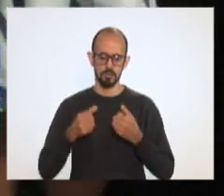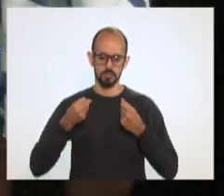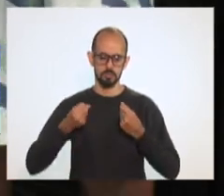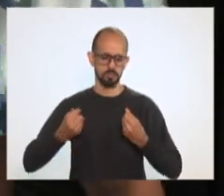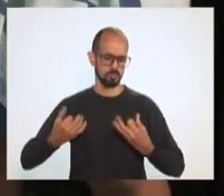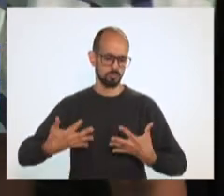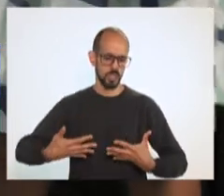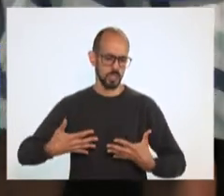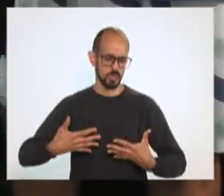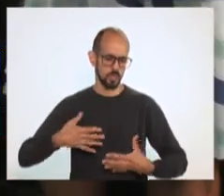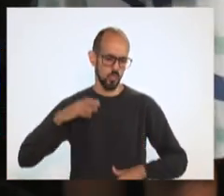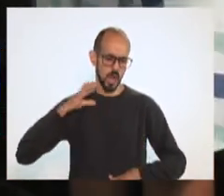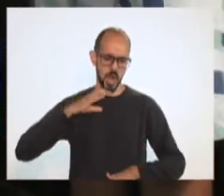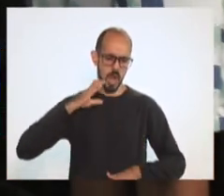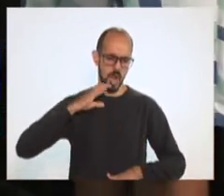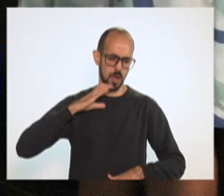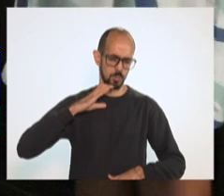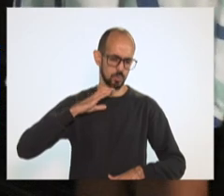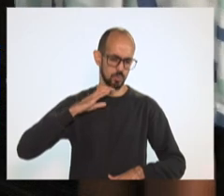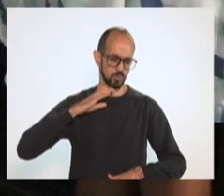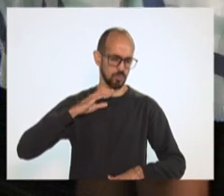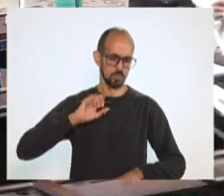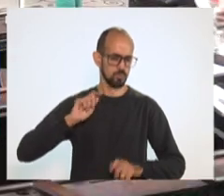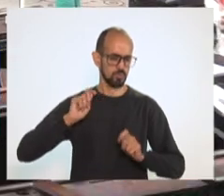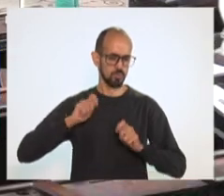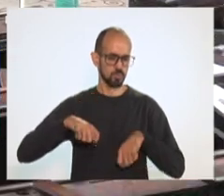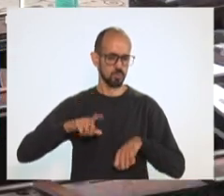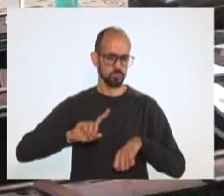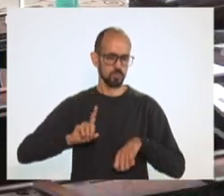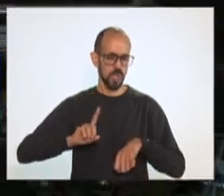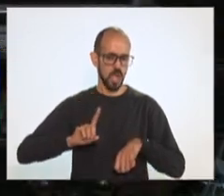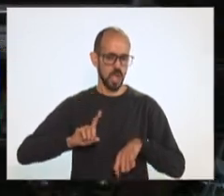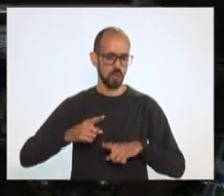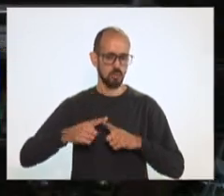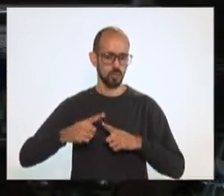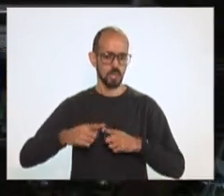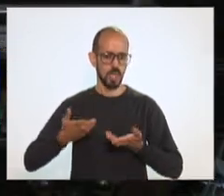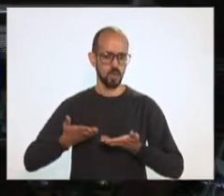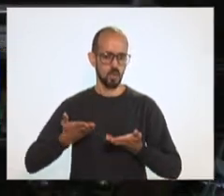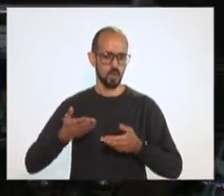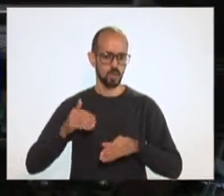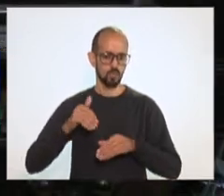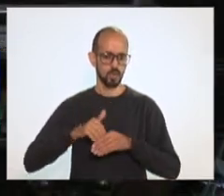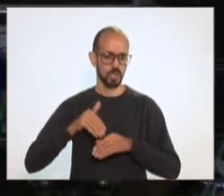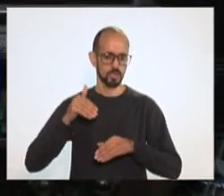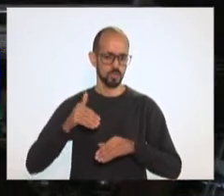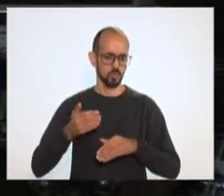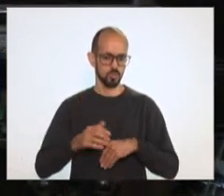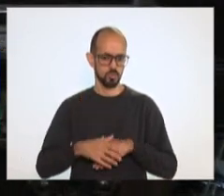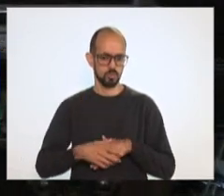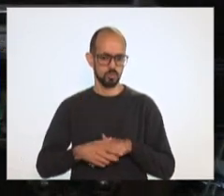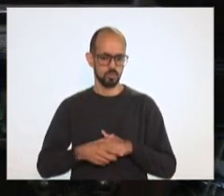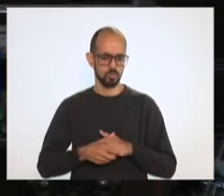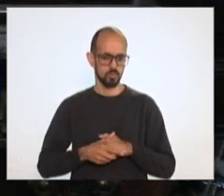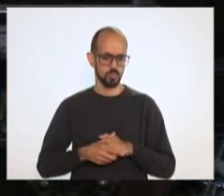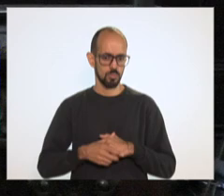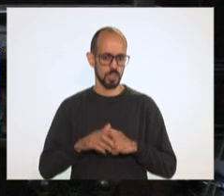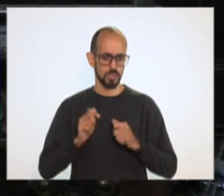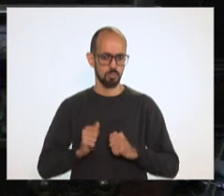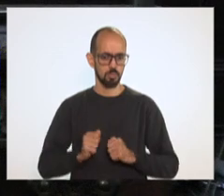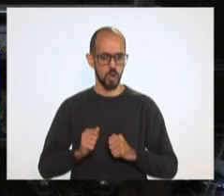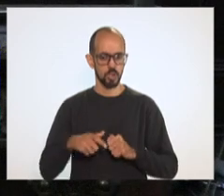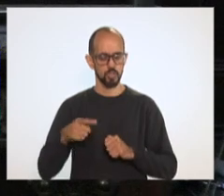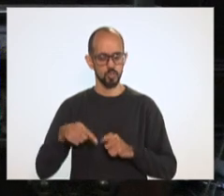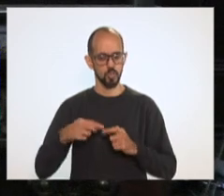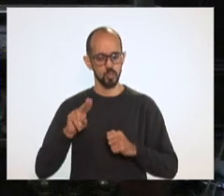em relação não não dá porque ela já agora em votação mas vossa excelência pode usar o caminhamento do parecer